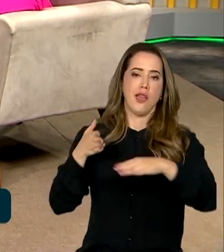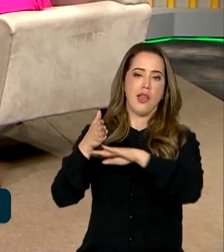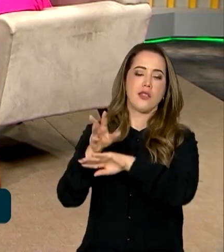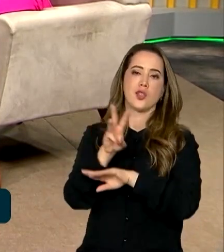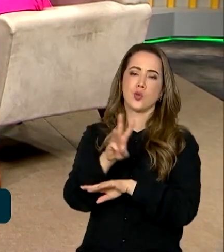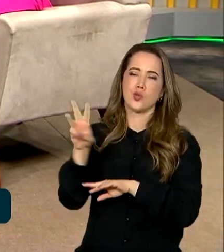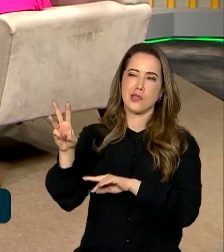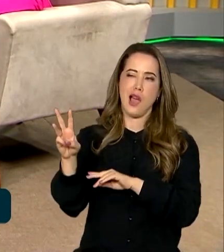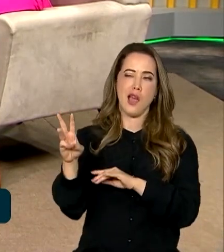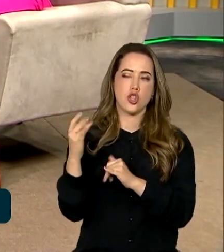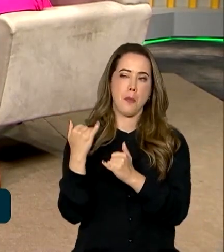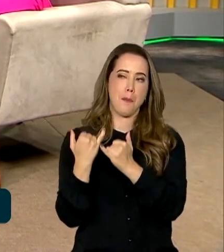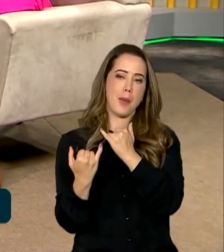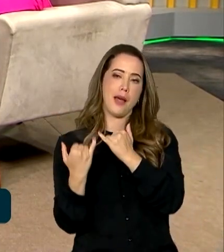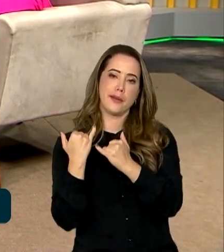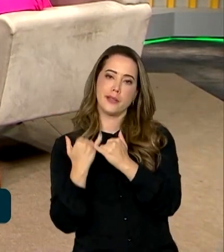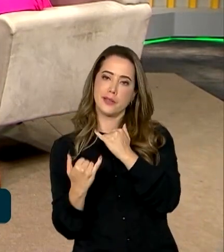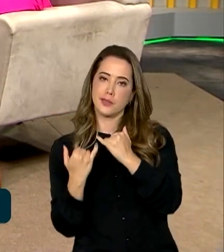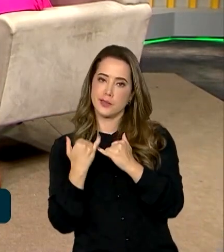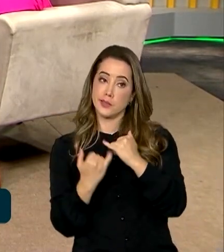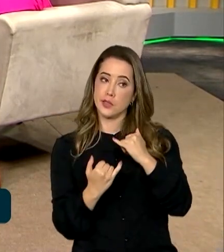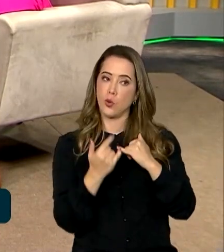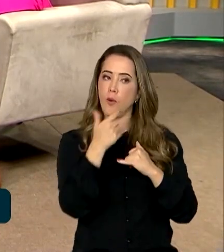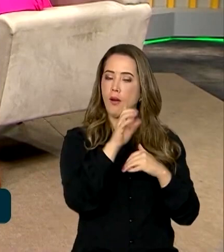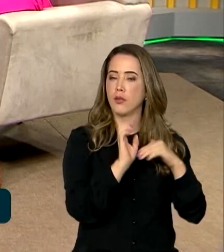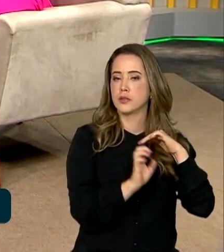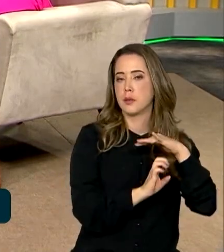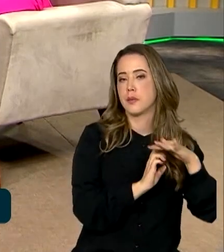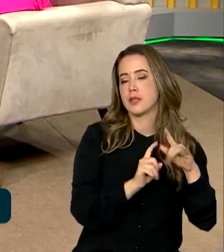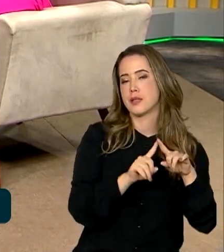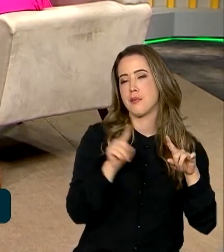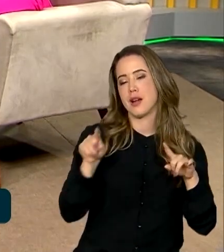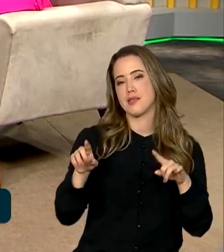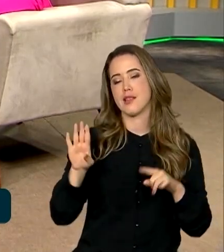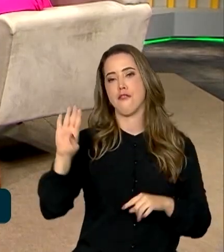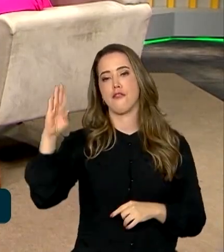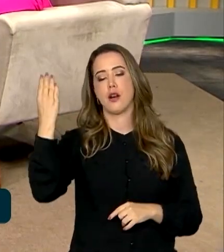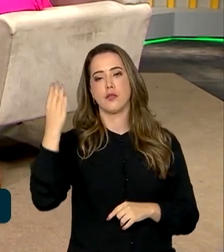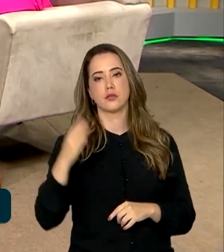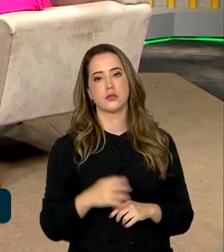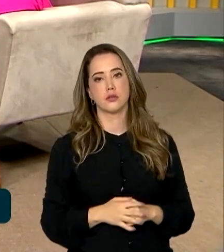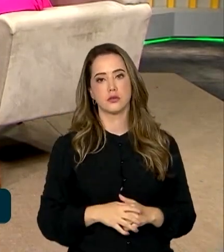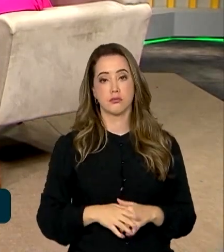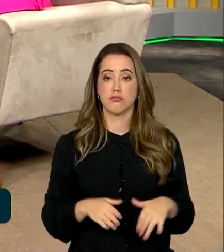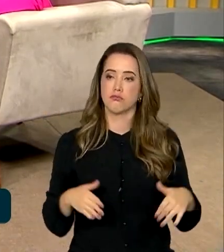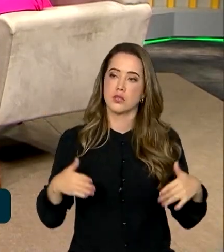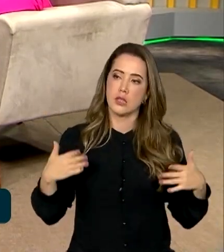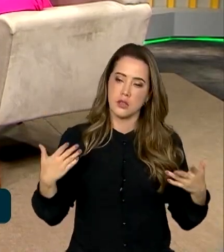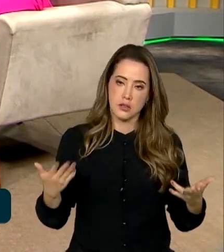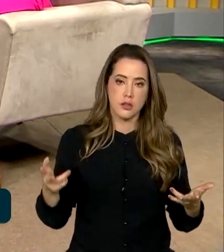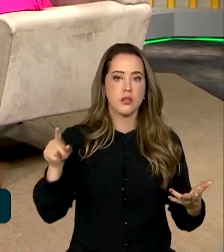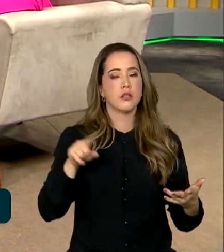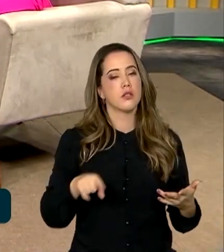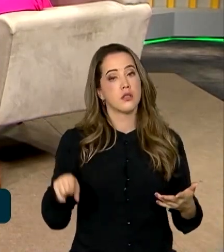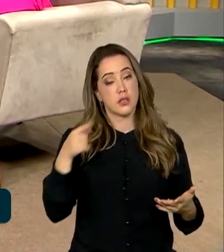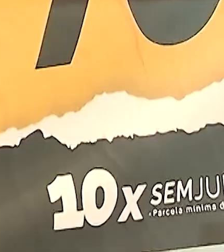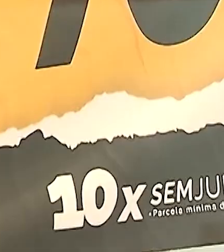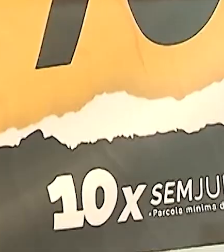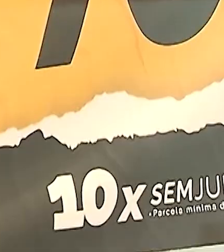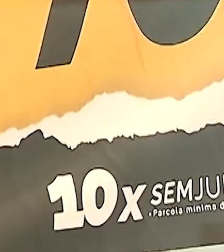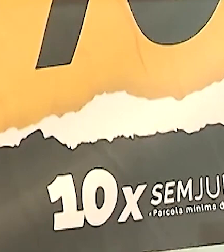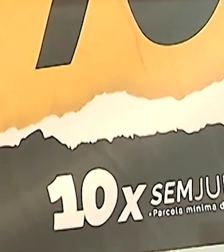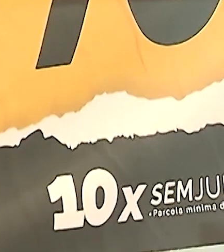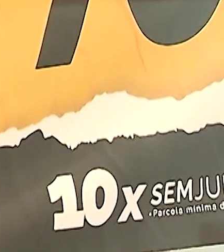que é igualzinho ao da empresa e na verdade é um site falso. Olha só. Que vai capturar seus dados,